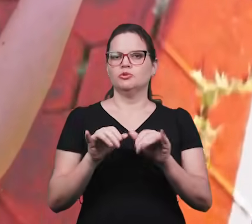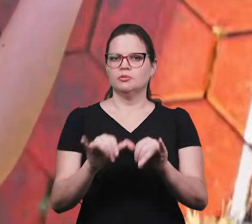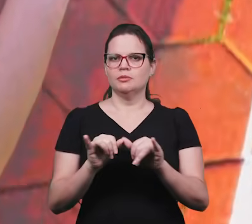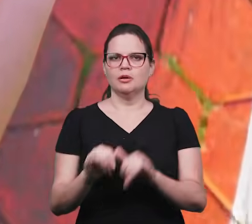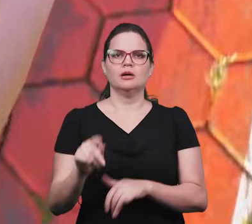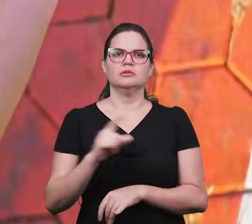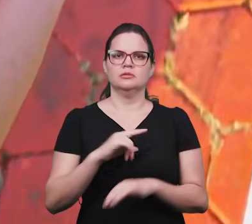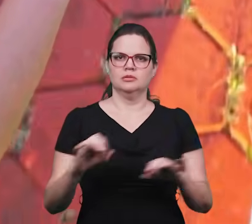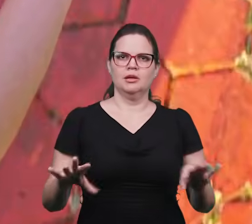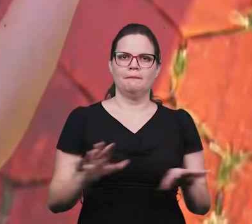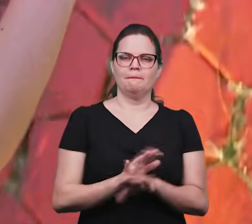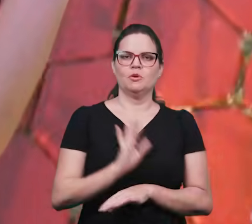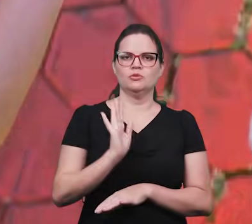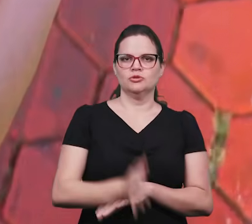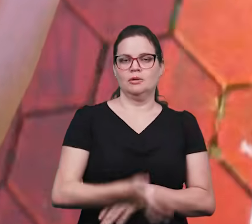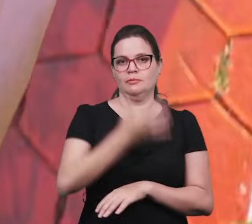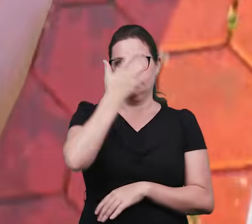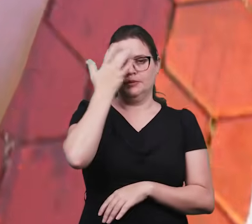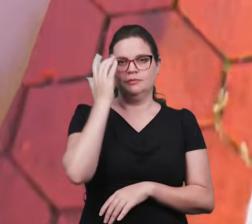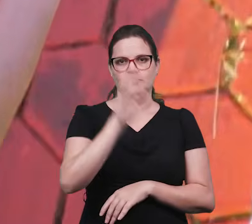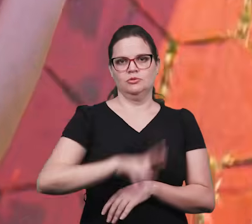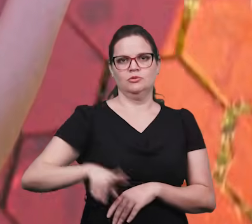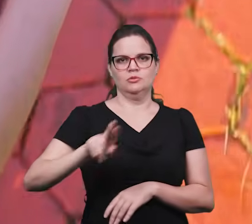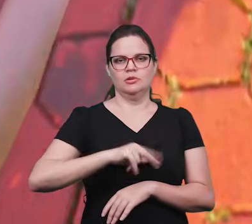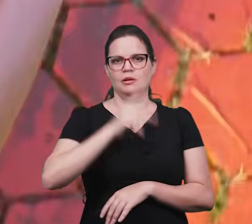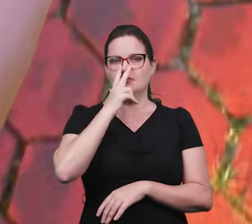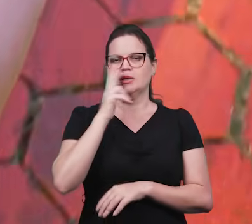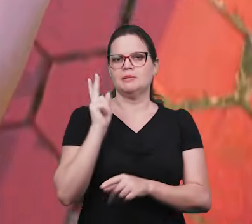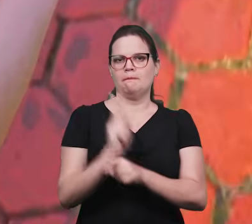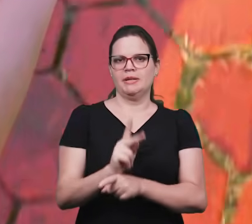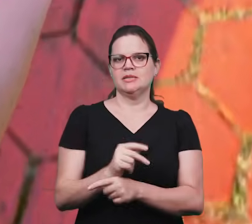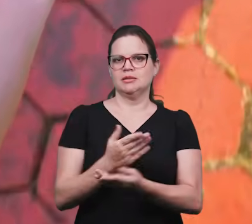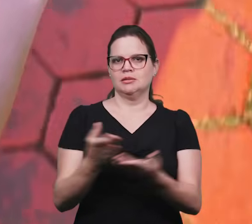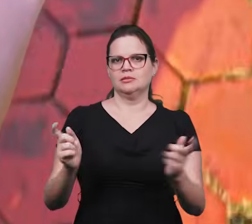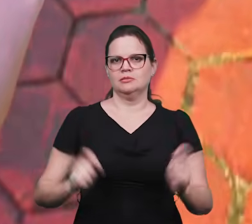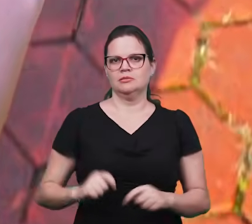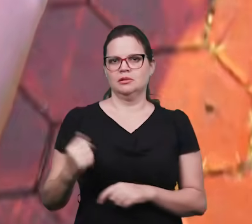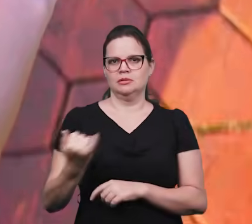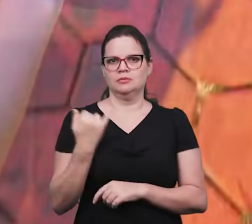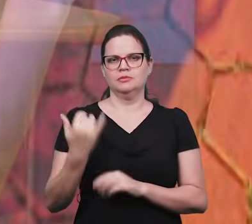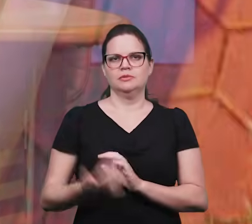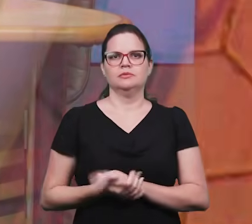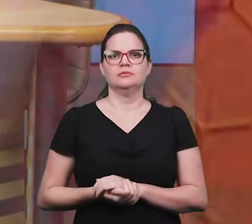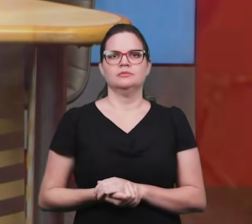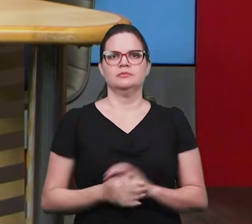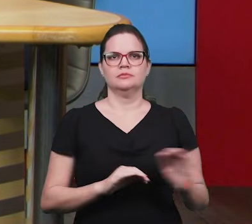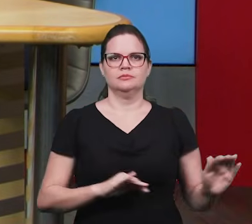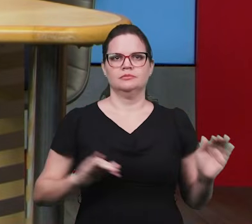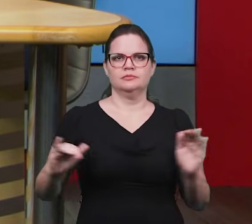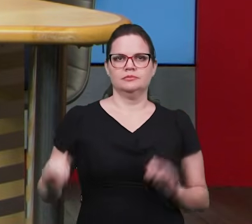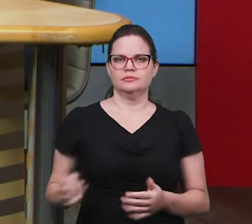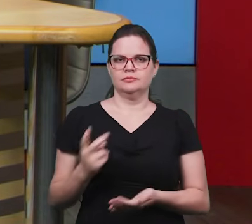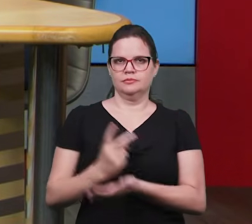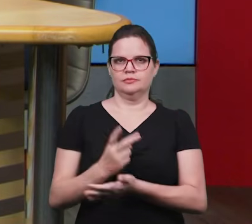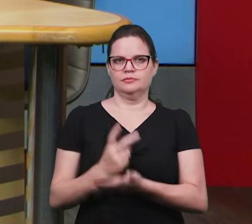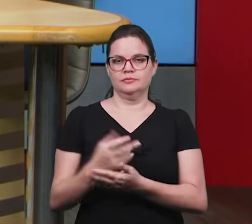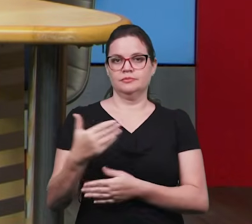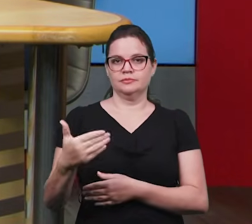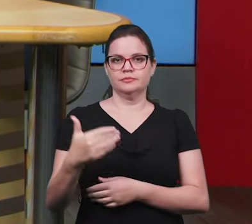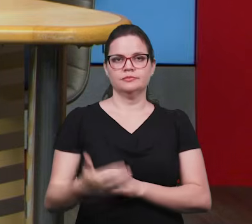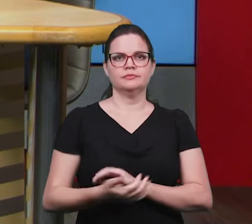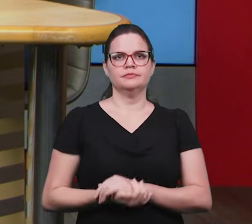Já pronto para a pessoa já usar, né? Já como uma forma de empréstimo ali para usar, isso é importantíssimo. Muito bom. Vamos então ver o